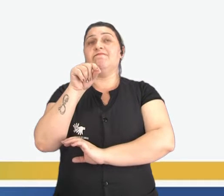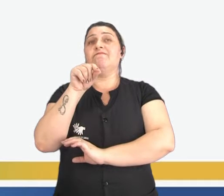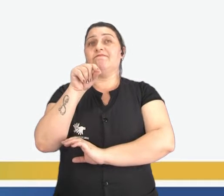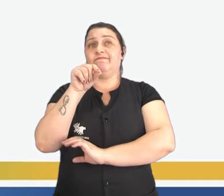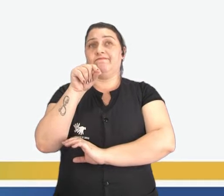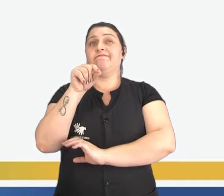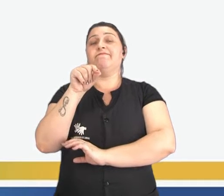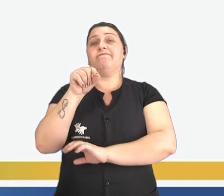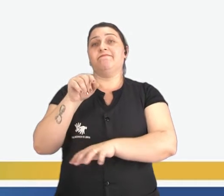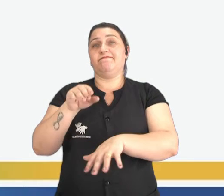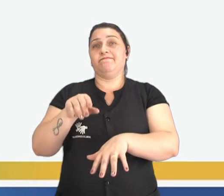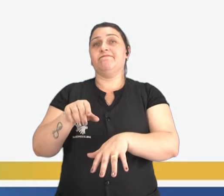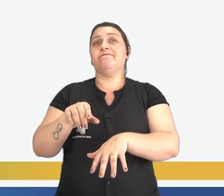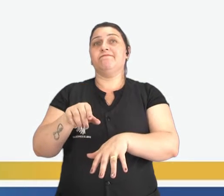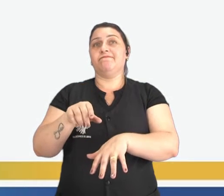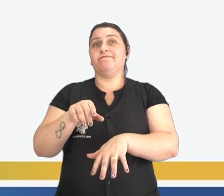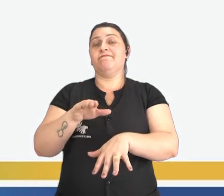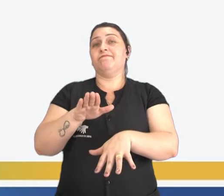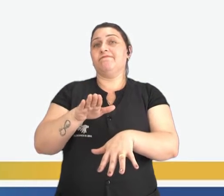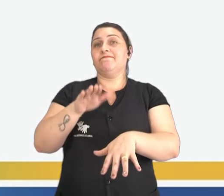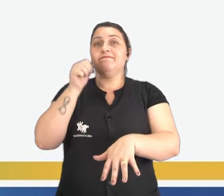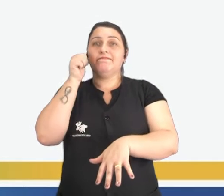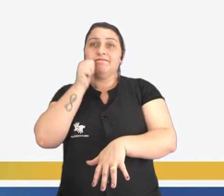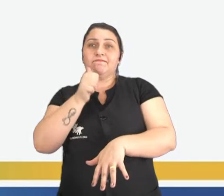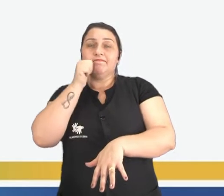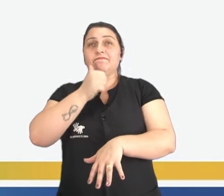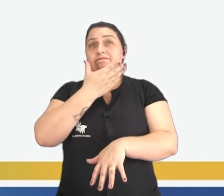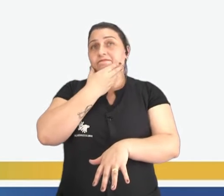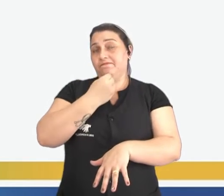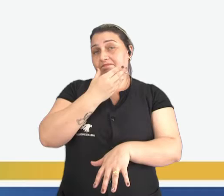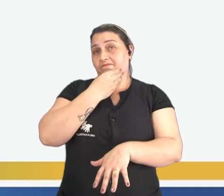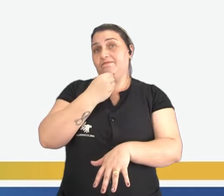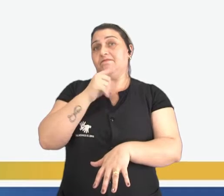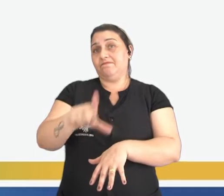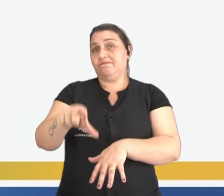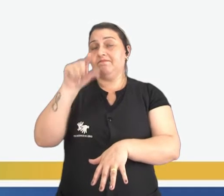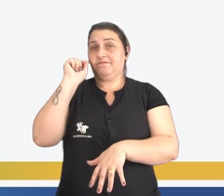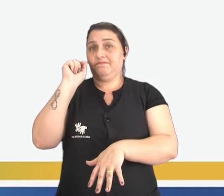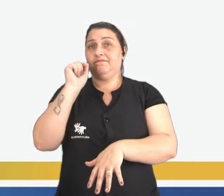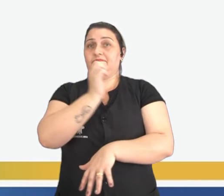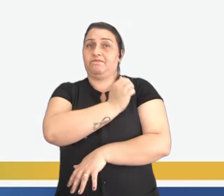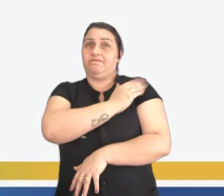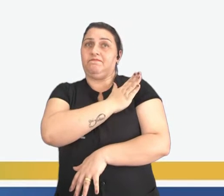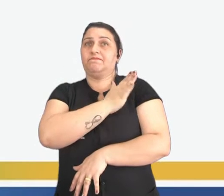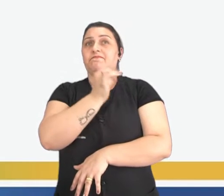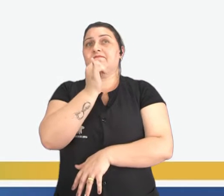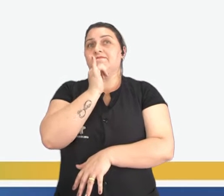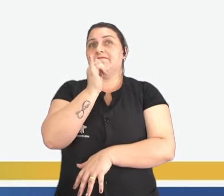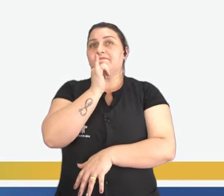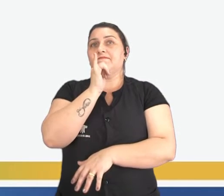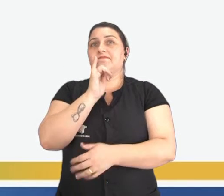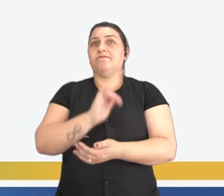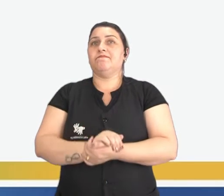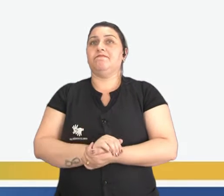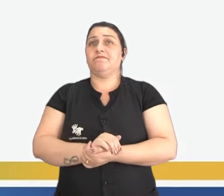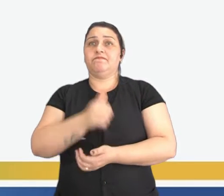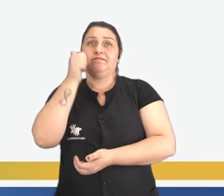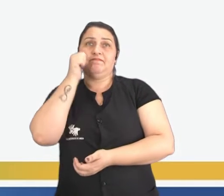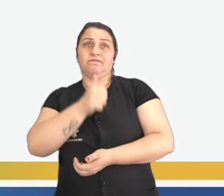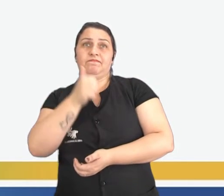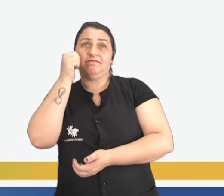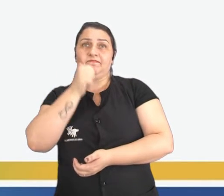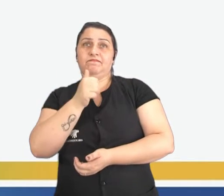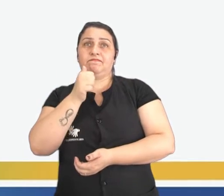preferência sexual, dentre outros. Existem diversos tipos de preconceito, ó. Por exemplo, contra as